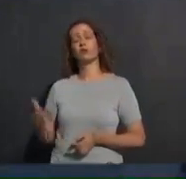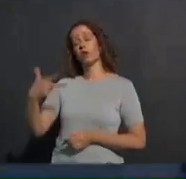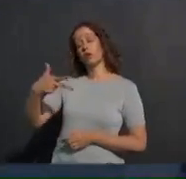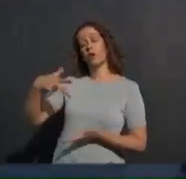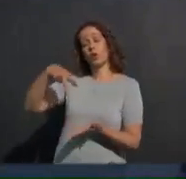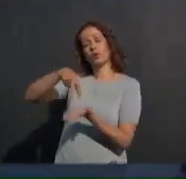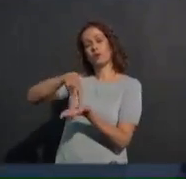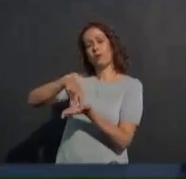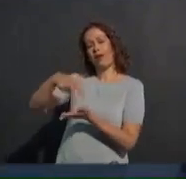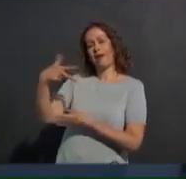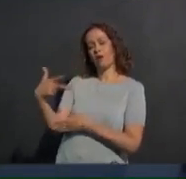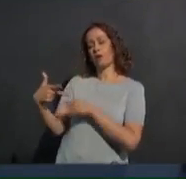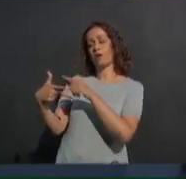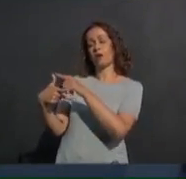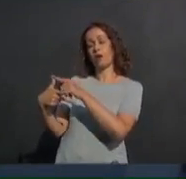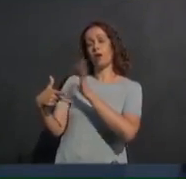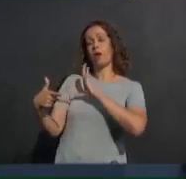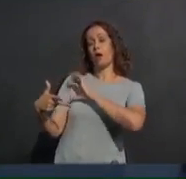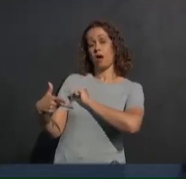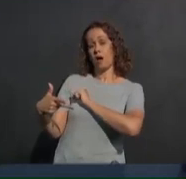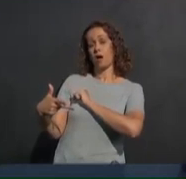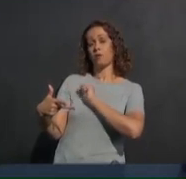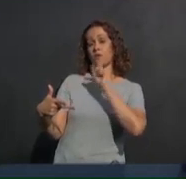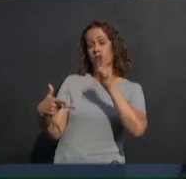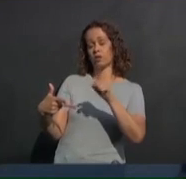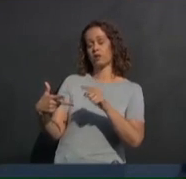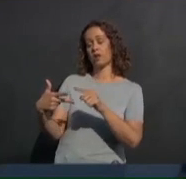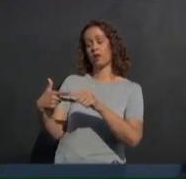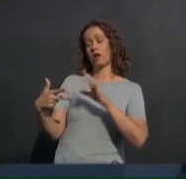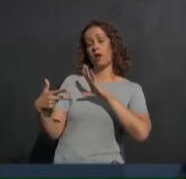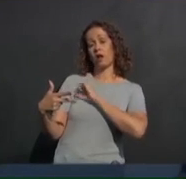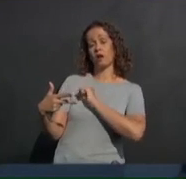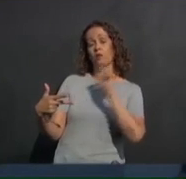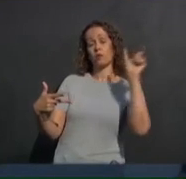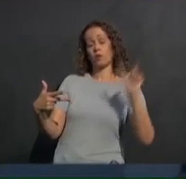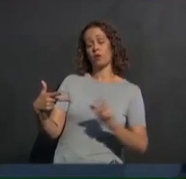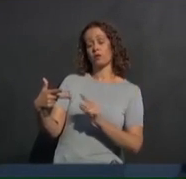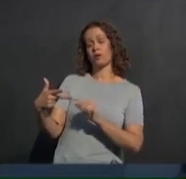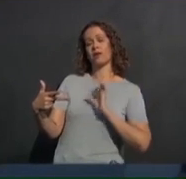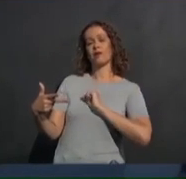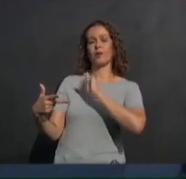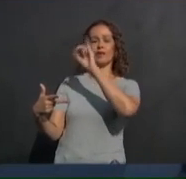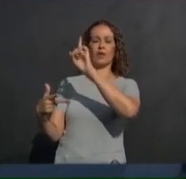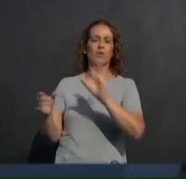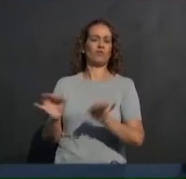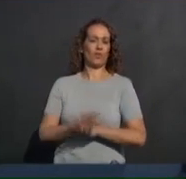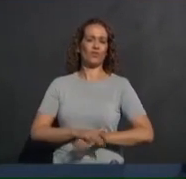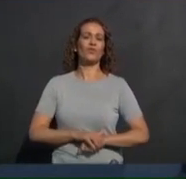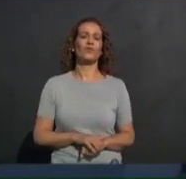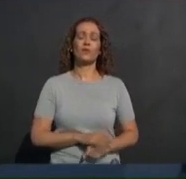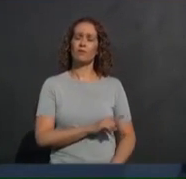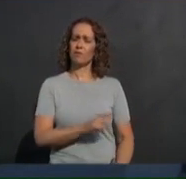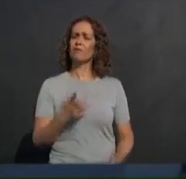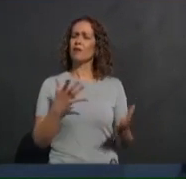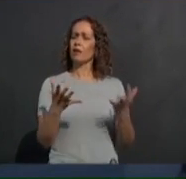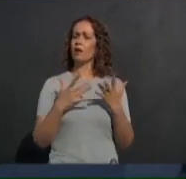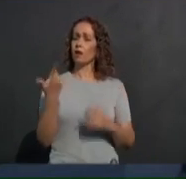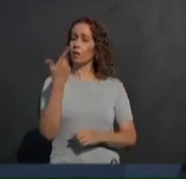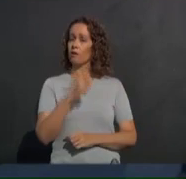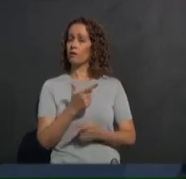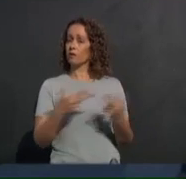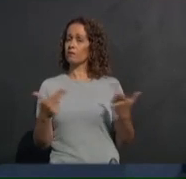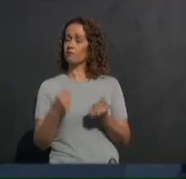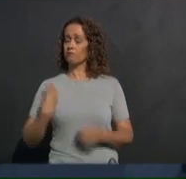mesmo, ame o próximo, ame a Deus. Vai ter equilíbrio, olha aqui. Você quer fazer mais coisa na vida? Faça! Mas se fizer esses